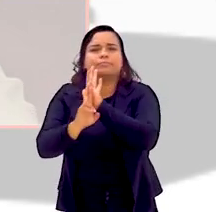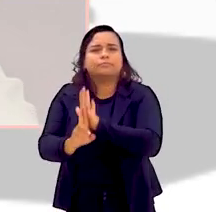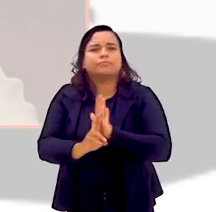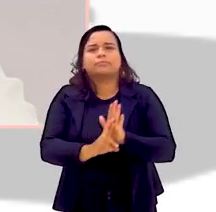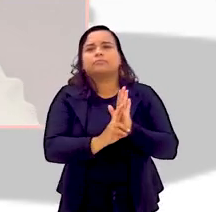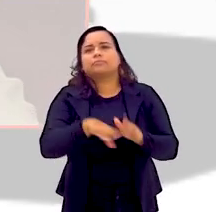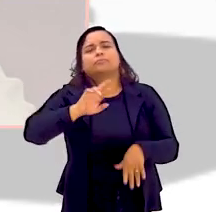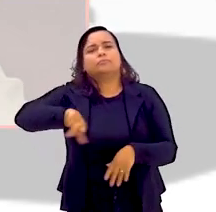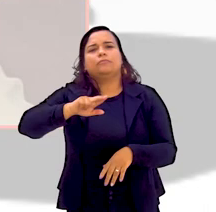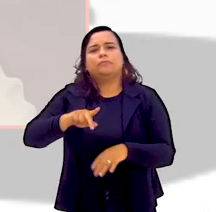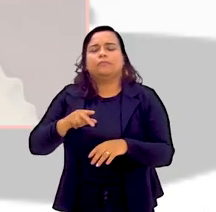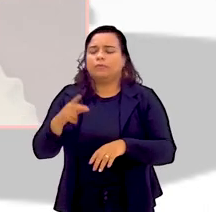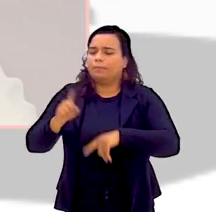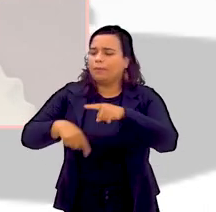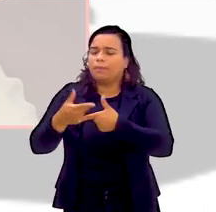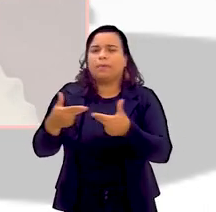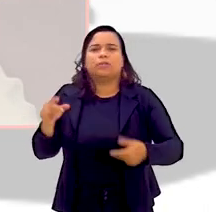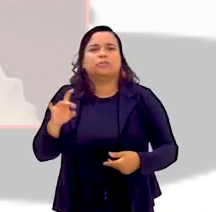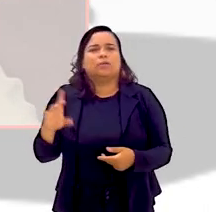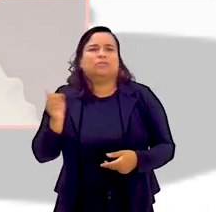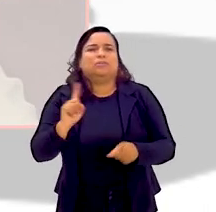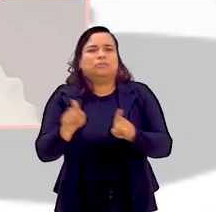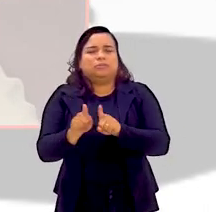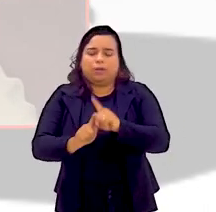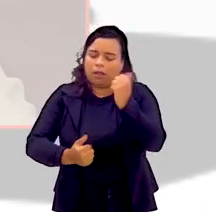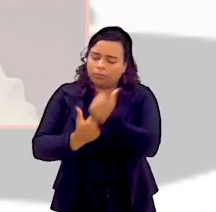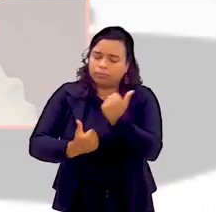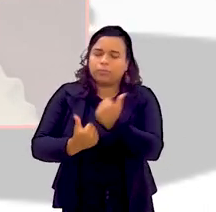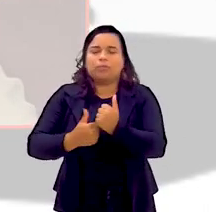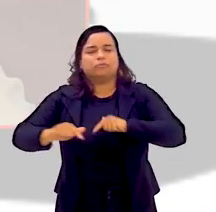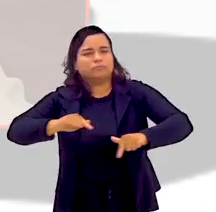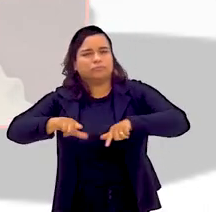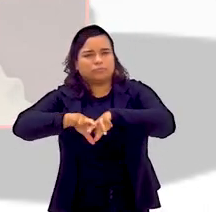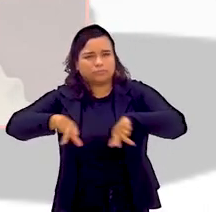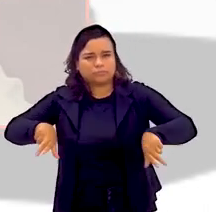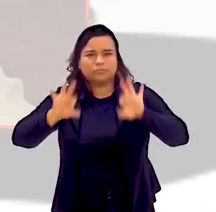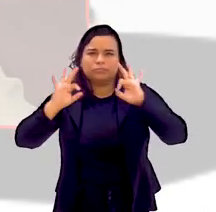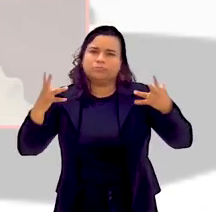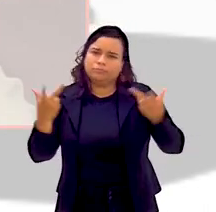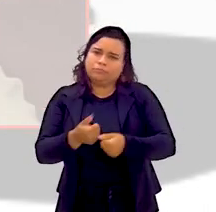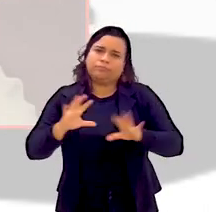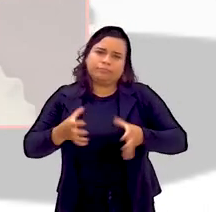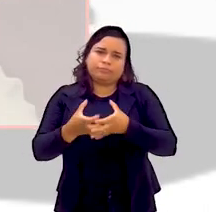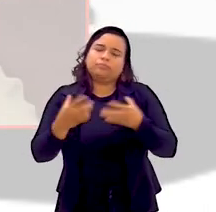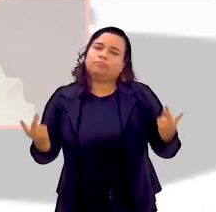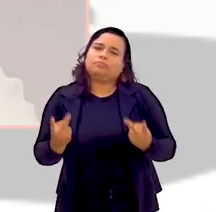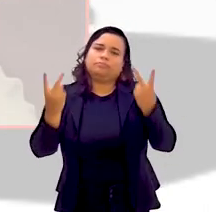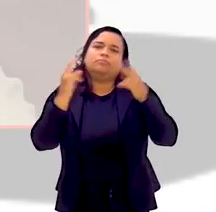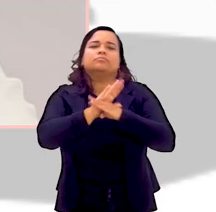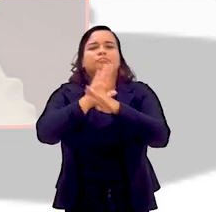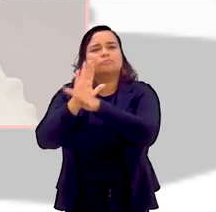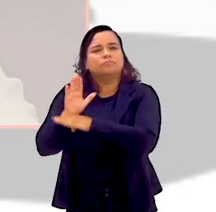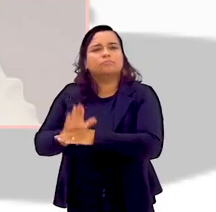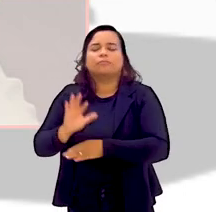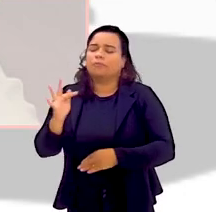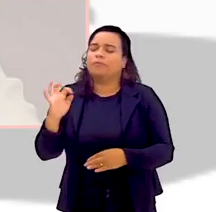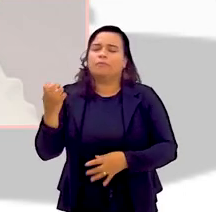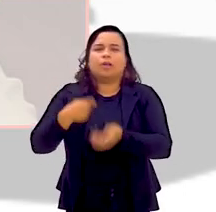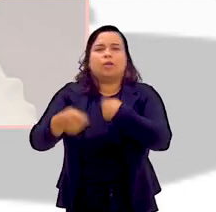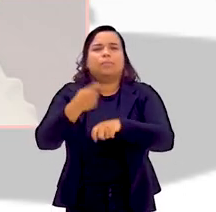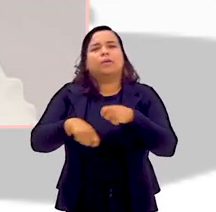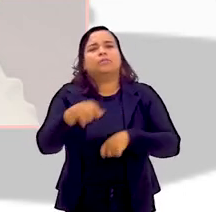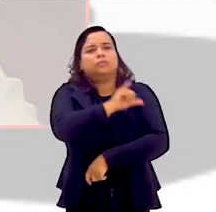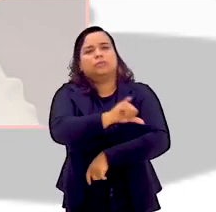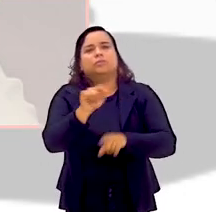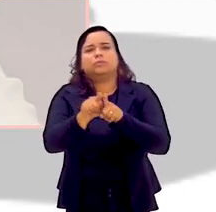representativo, não só de recursos, mas também de apoio, de trabalho que tem feito na equipe valorosa da Fecomércio